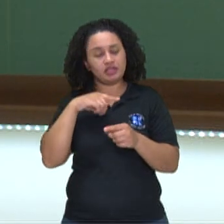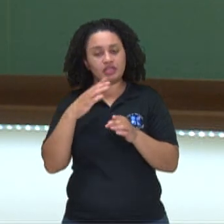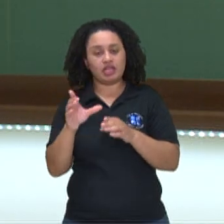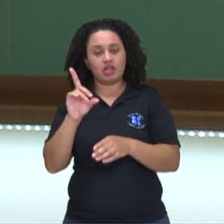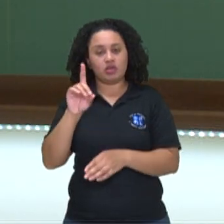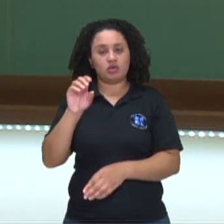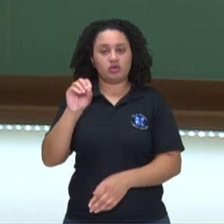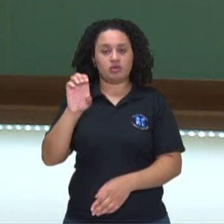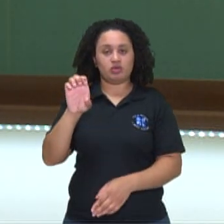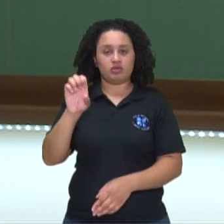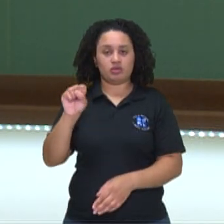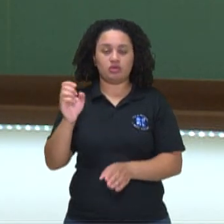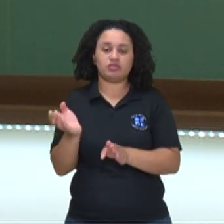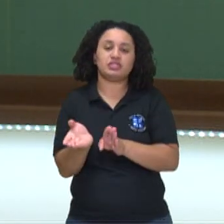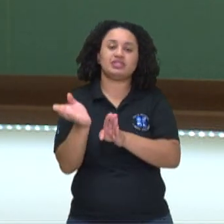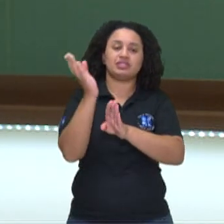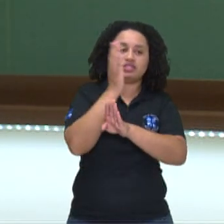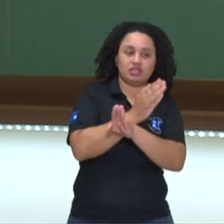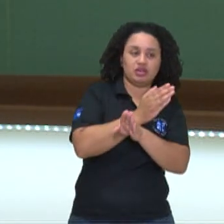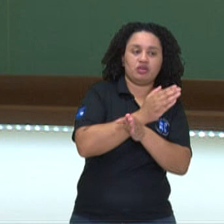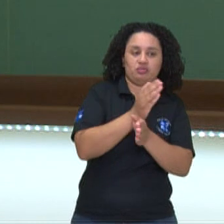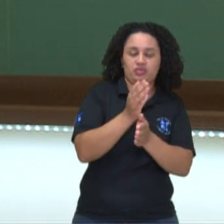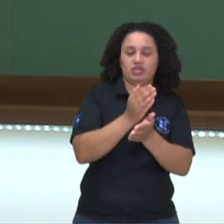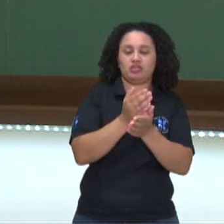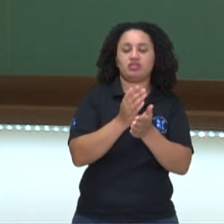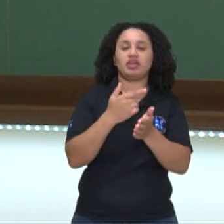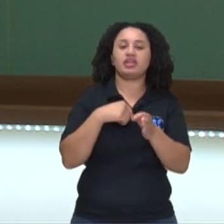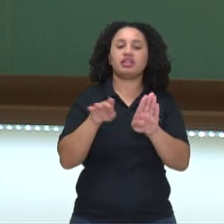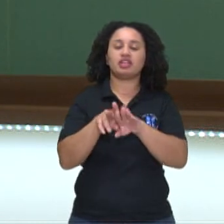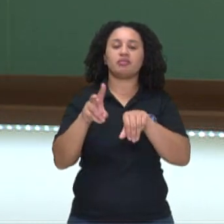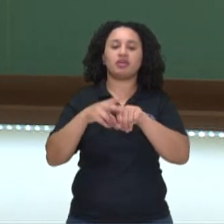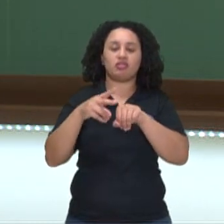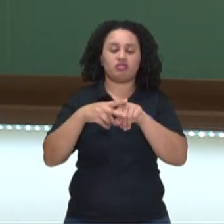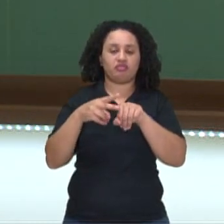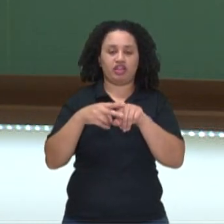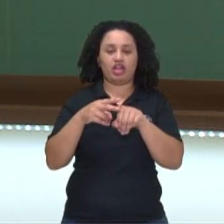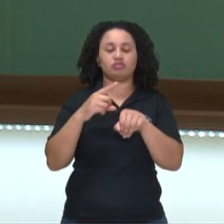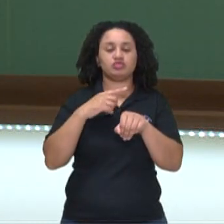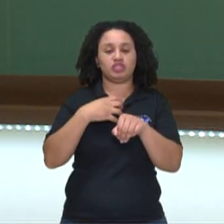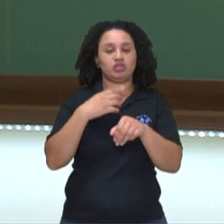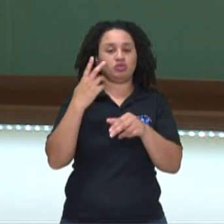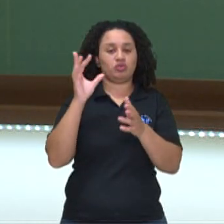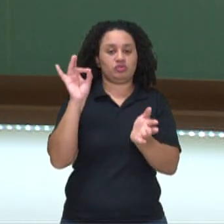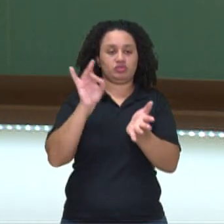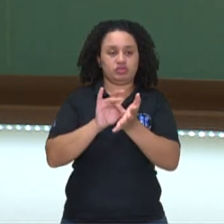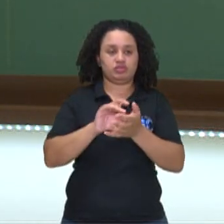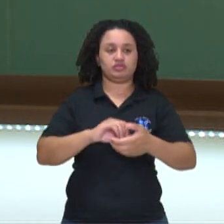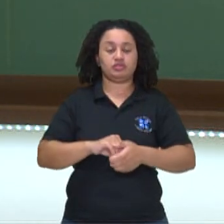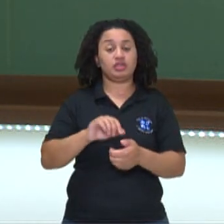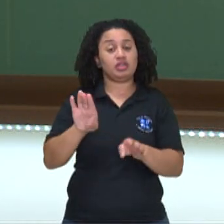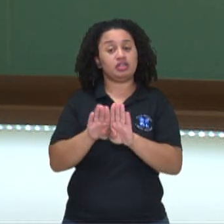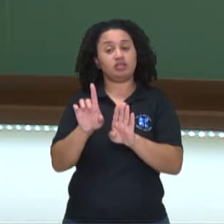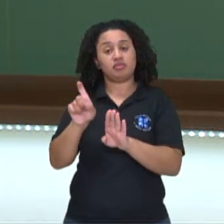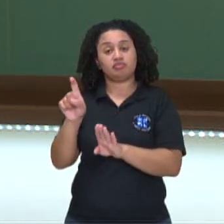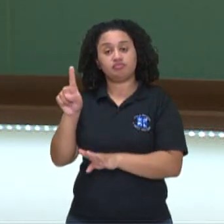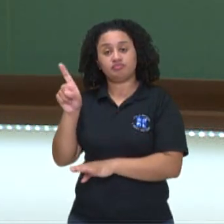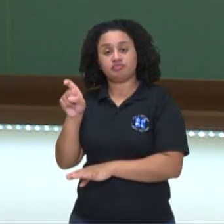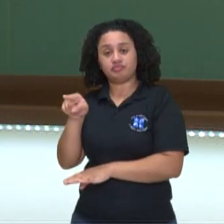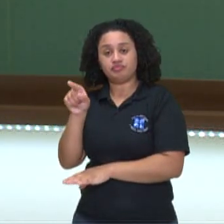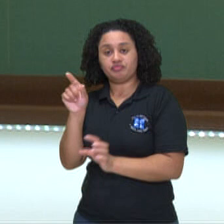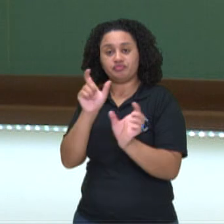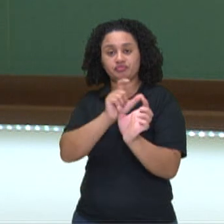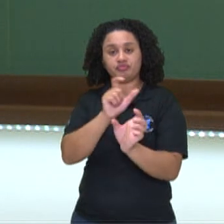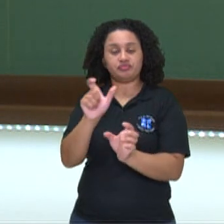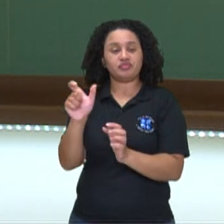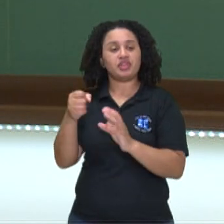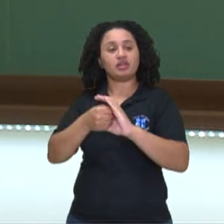does, temos o verbo principal na forma base e o ponto de interrogação. O verbo na forma afirmativa aparece como